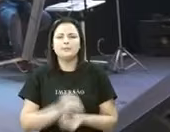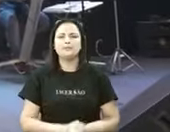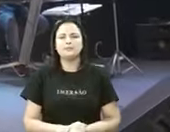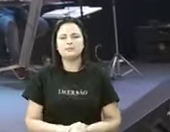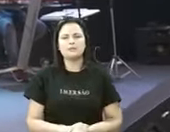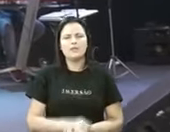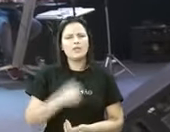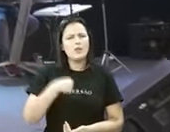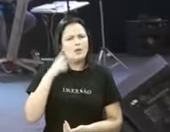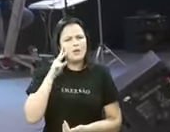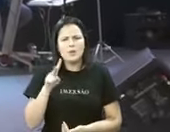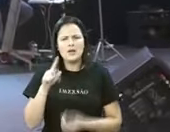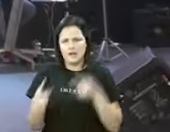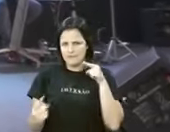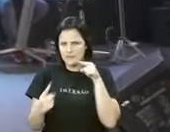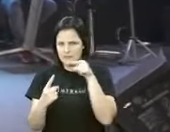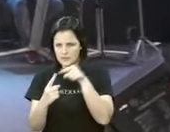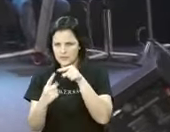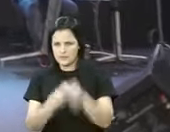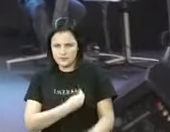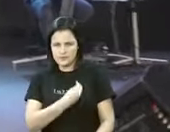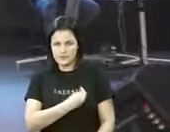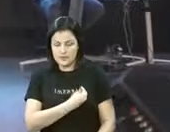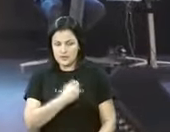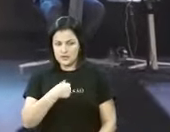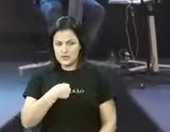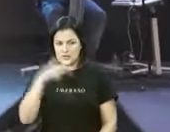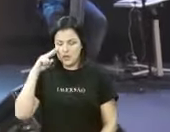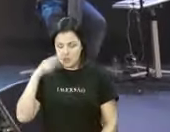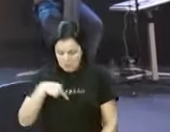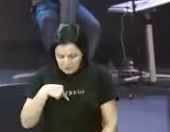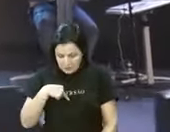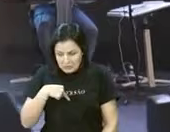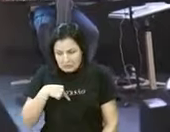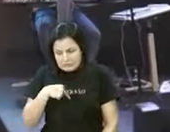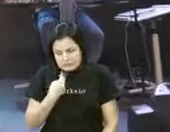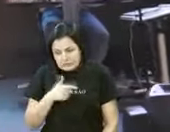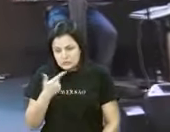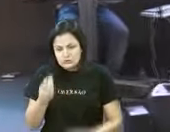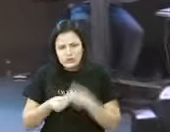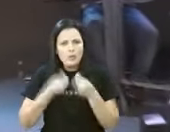Eu olhava para a proposta dele e eu via em mim muita coisa que eu não tinha.